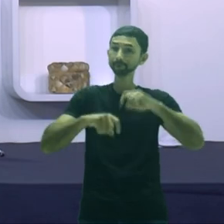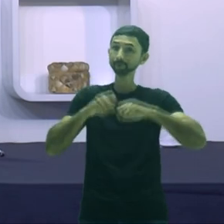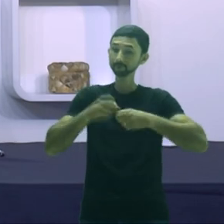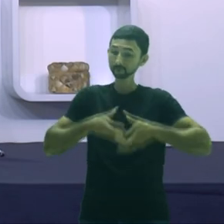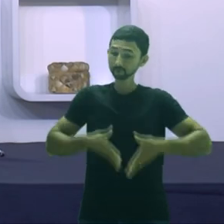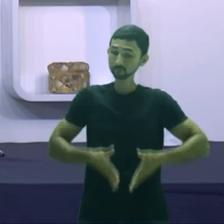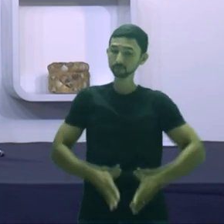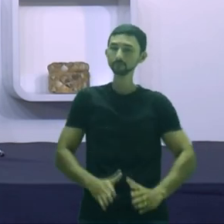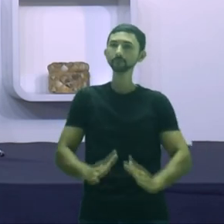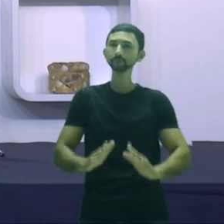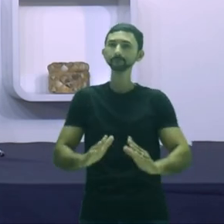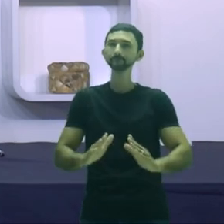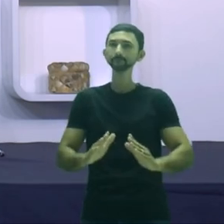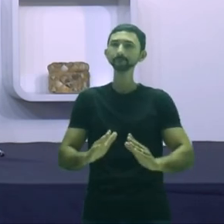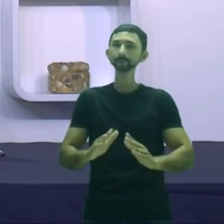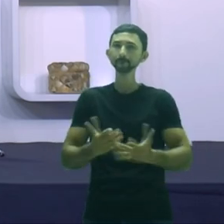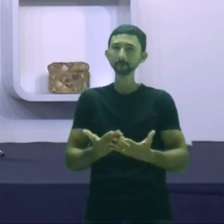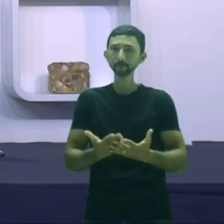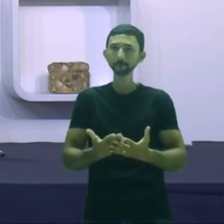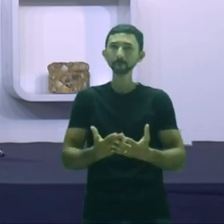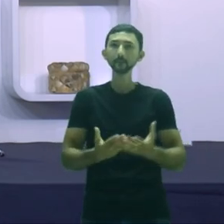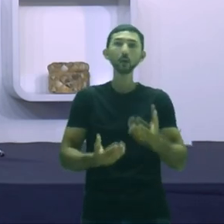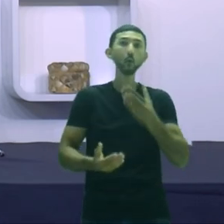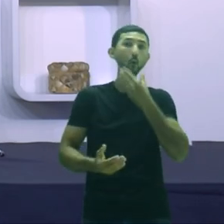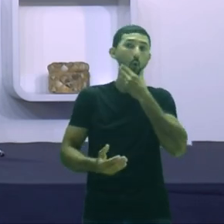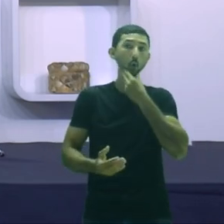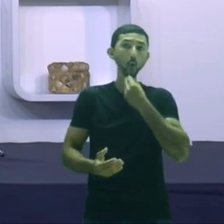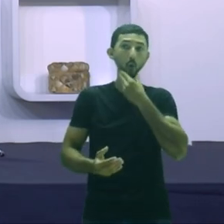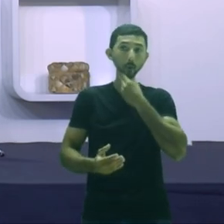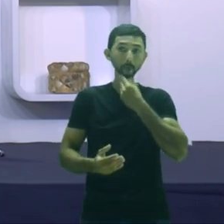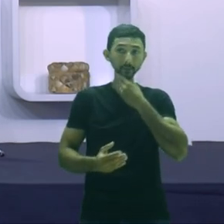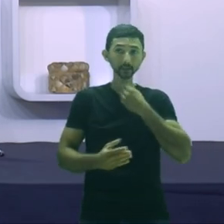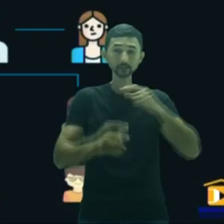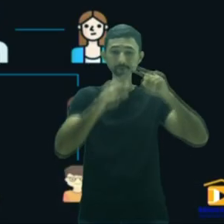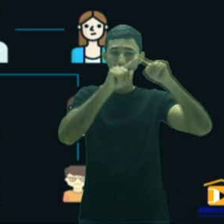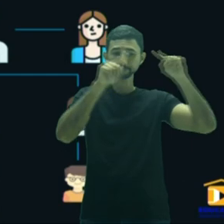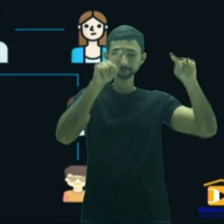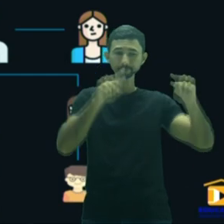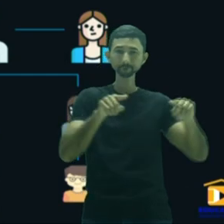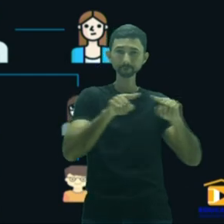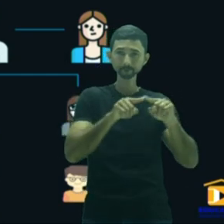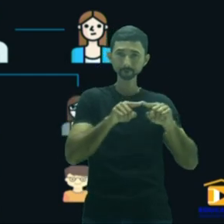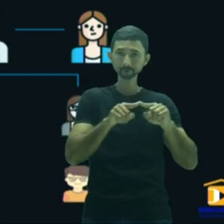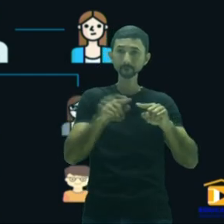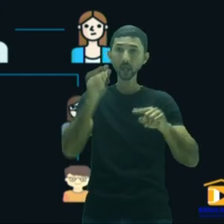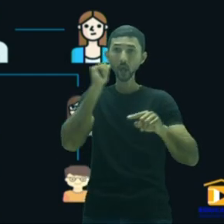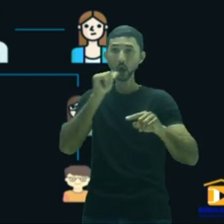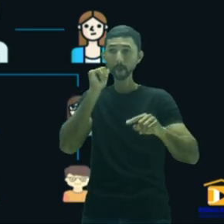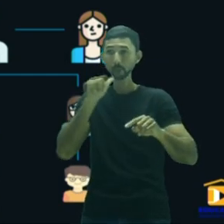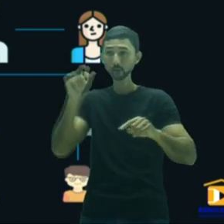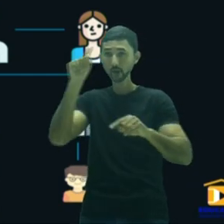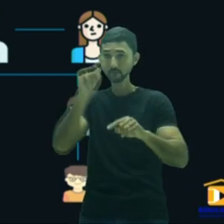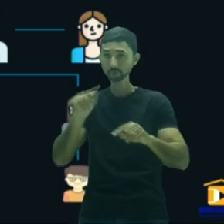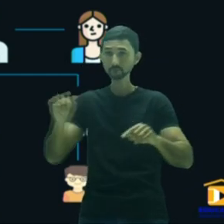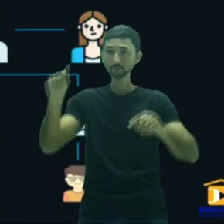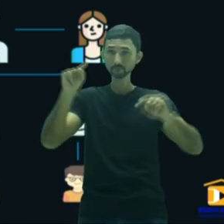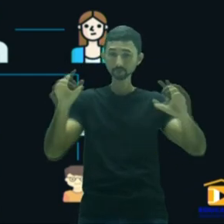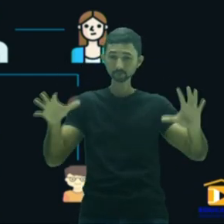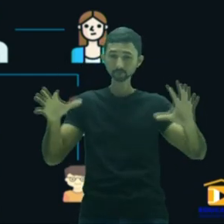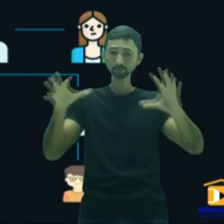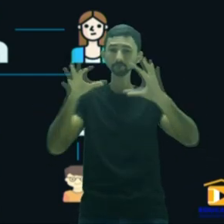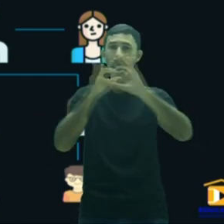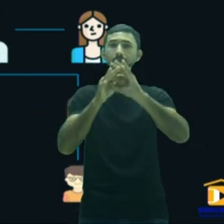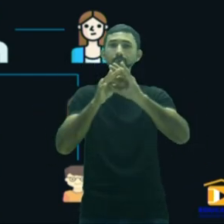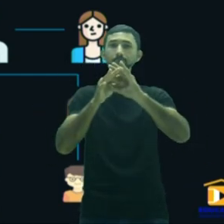reproduzir-se. Tá? Então, o João aqui na imagem, né? Casou com Cristina, ou seja, ele cruzou